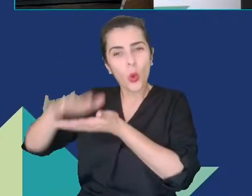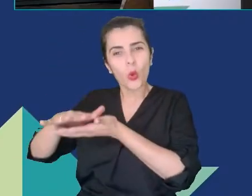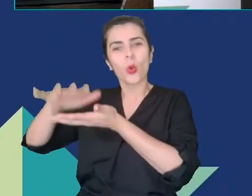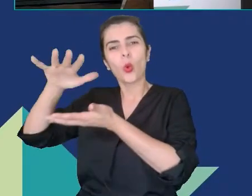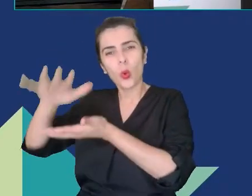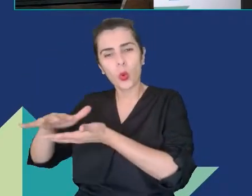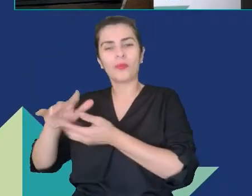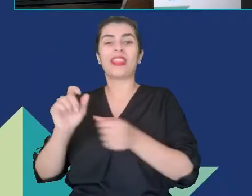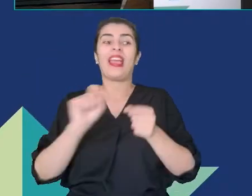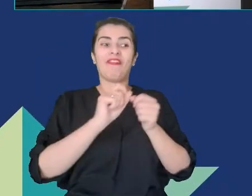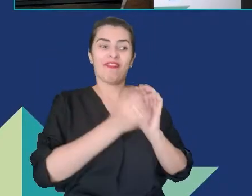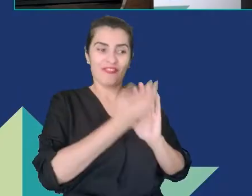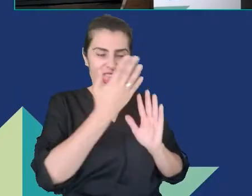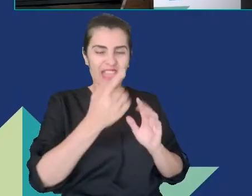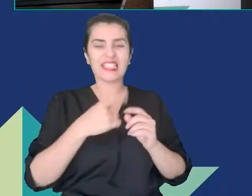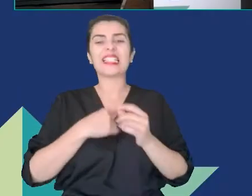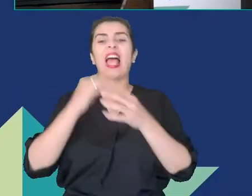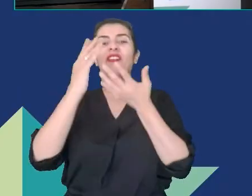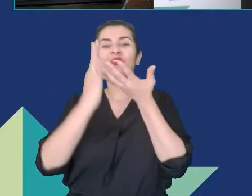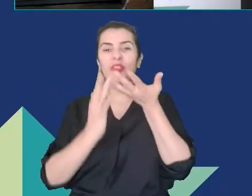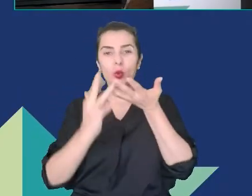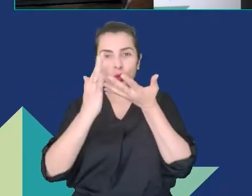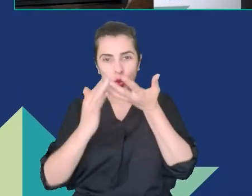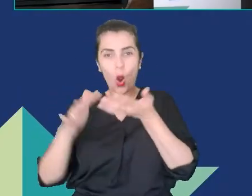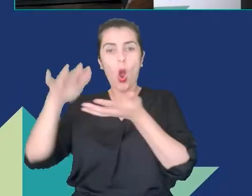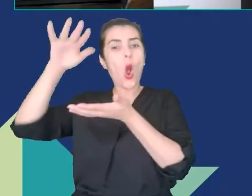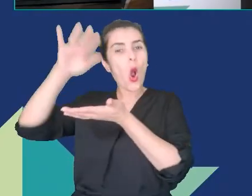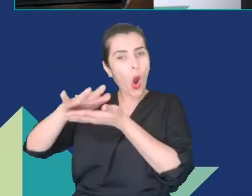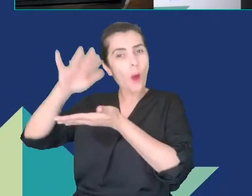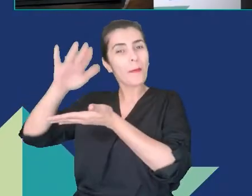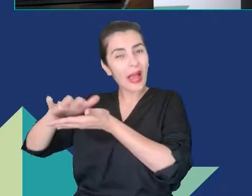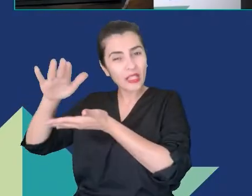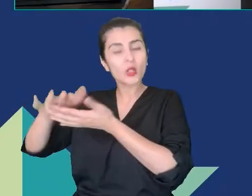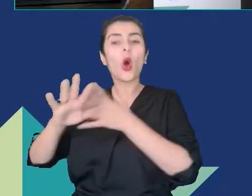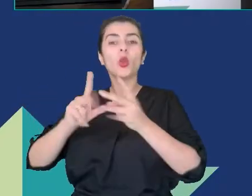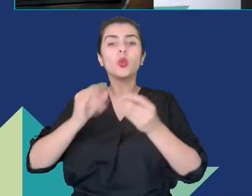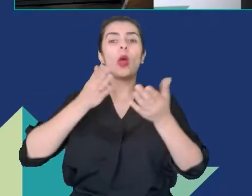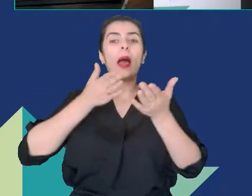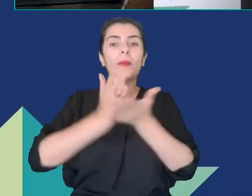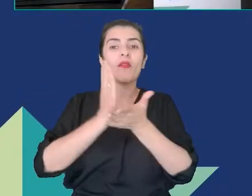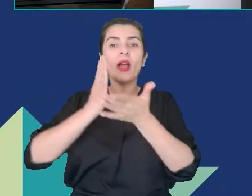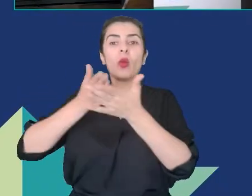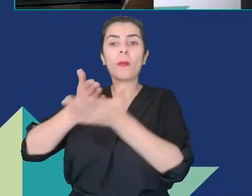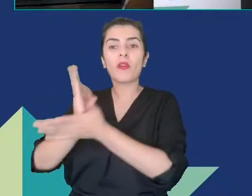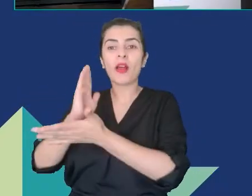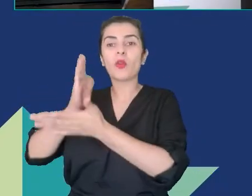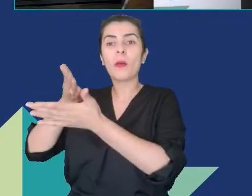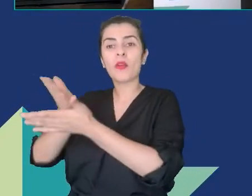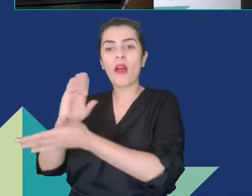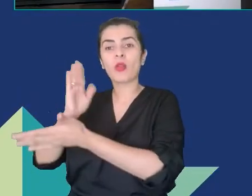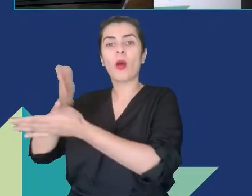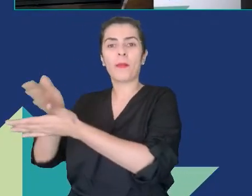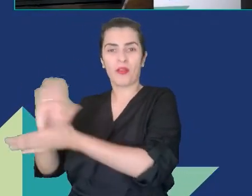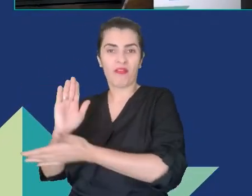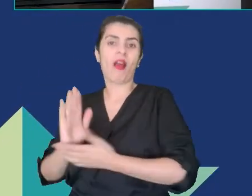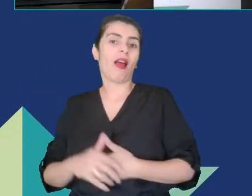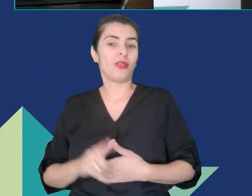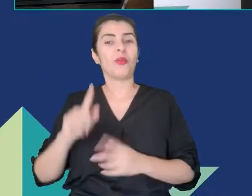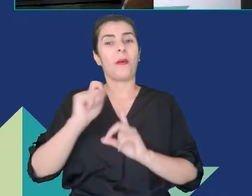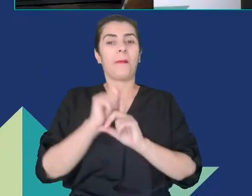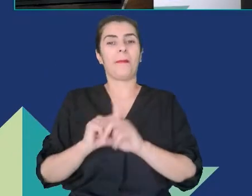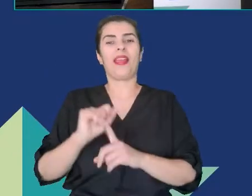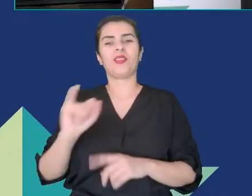e compactou e aprovou todos esse rejeito ao longo do mês de junho.